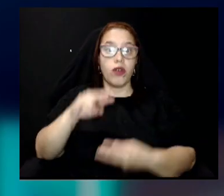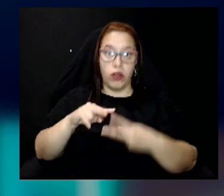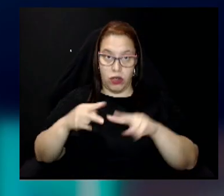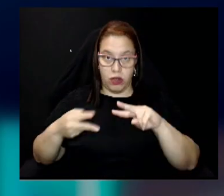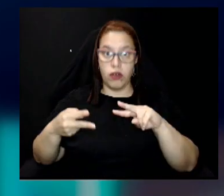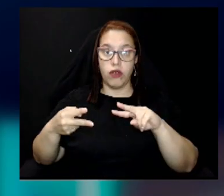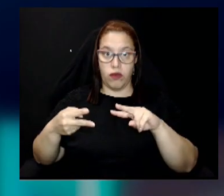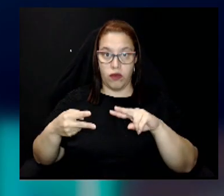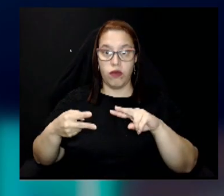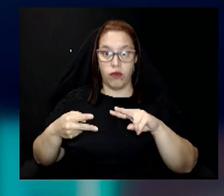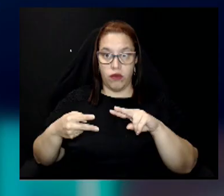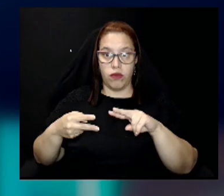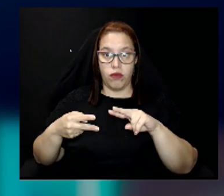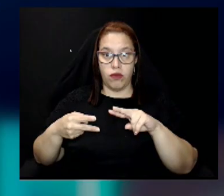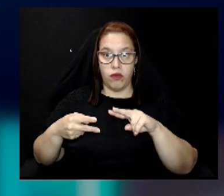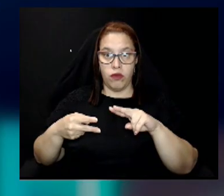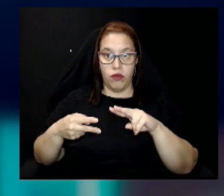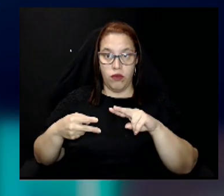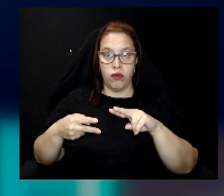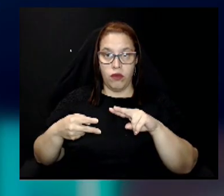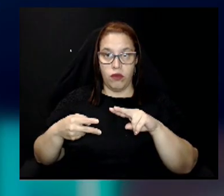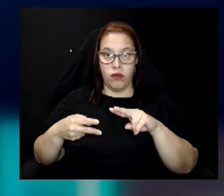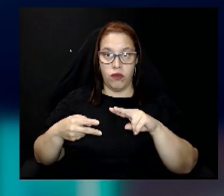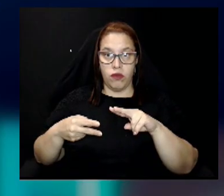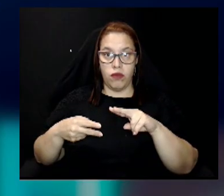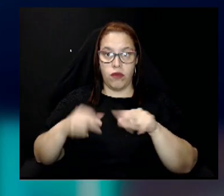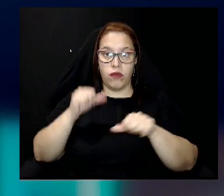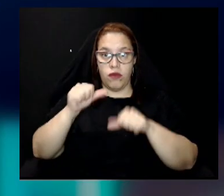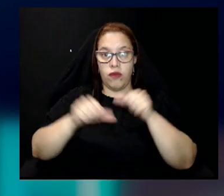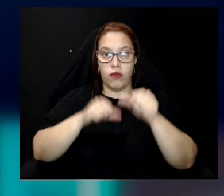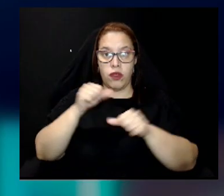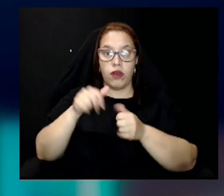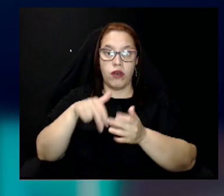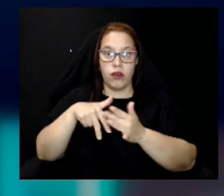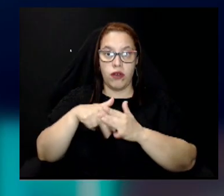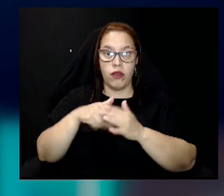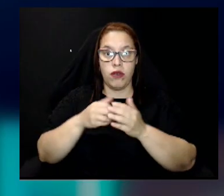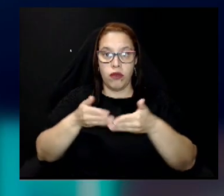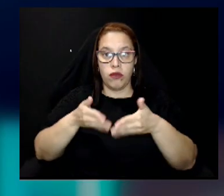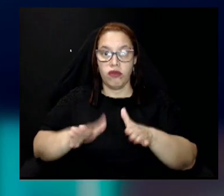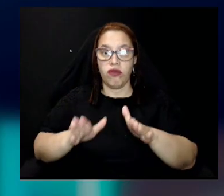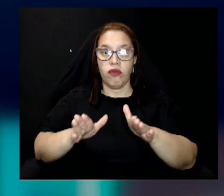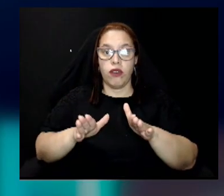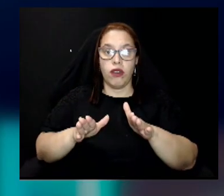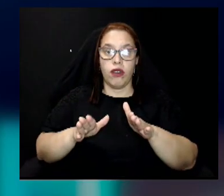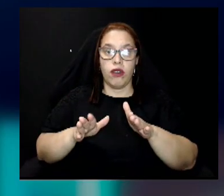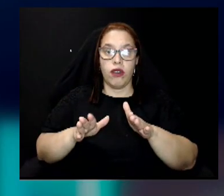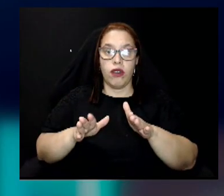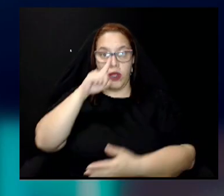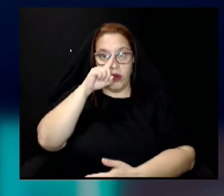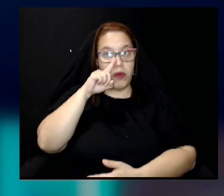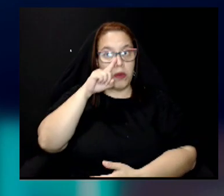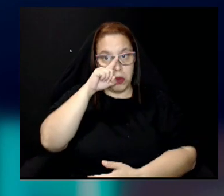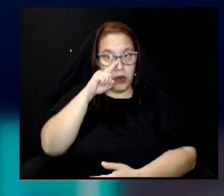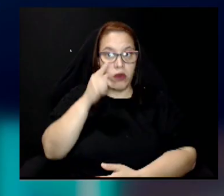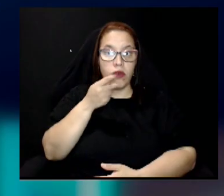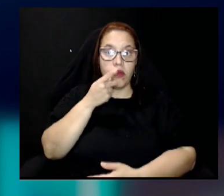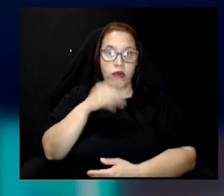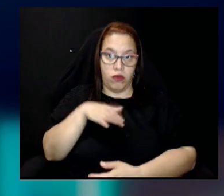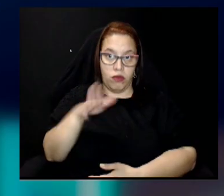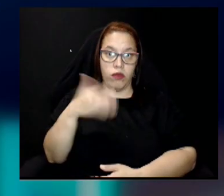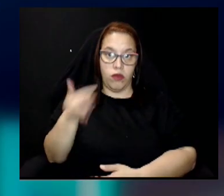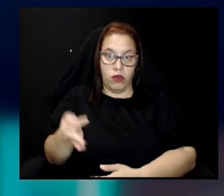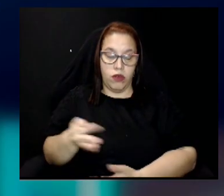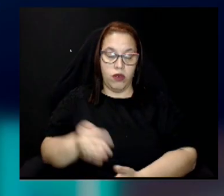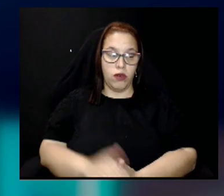riscos não modificáveis, então o paciente nasce com aquele fator de risco, a gente vai falar um pouco mais à frente. Mas o que a